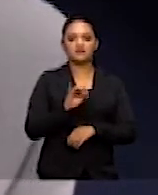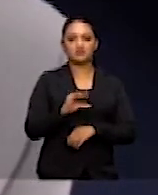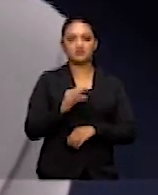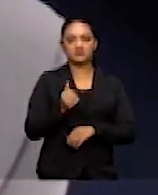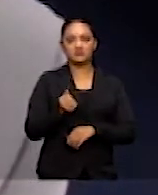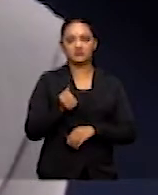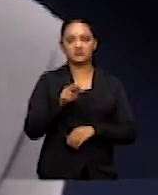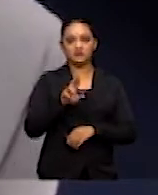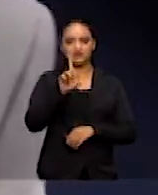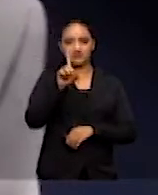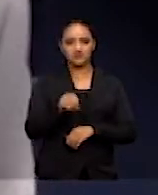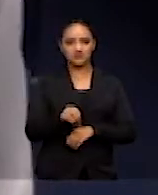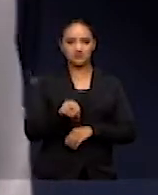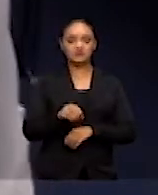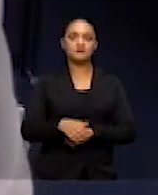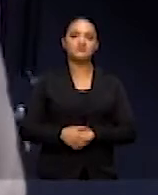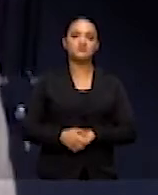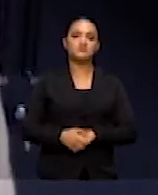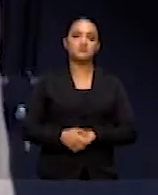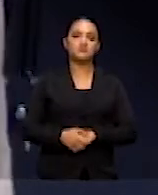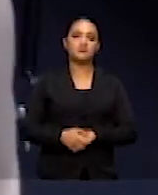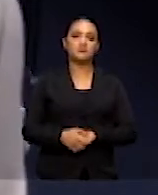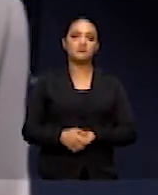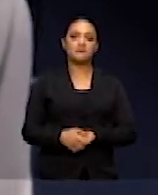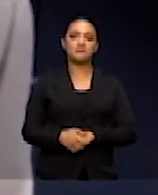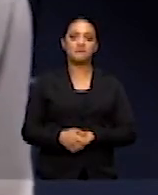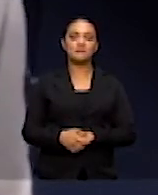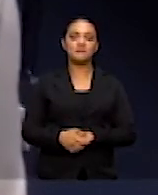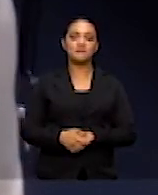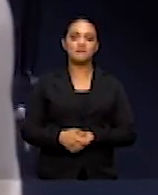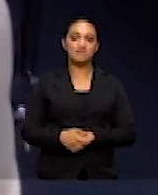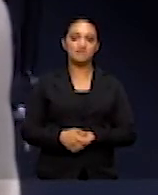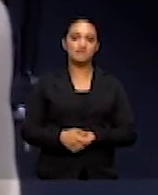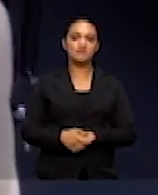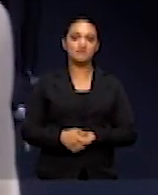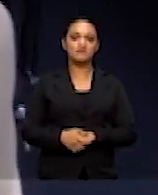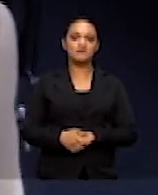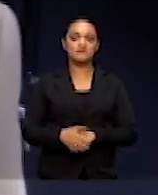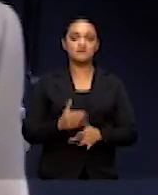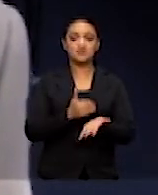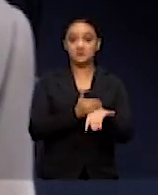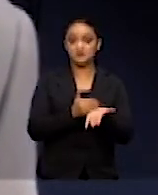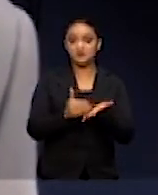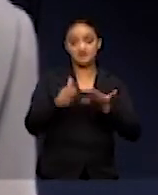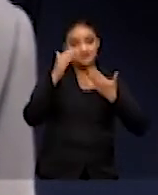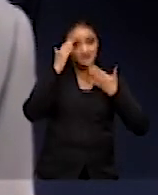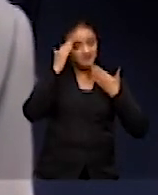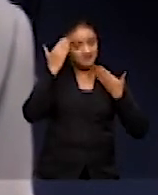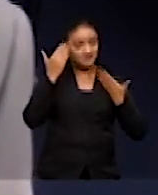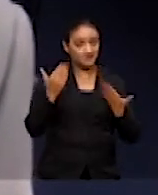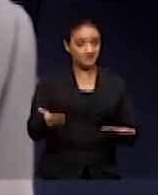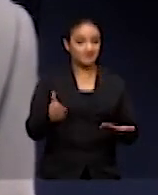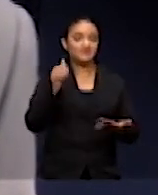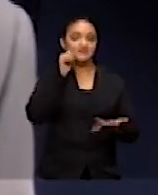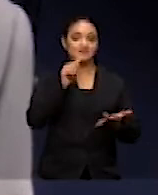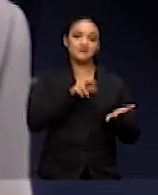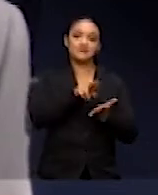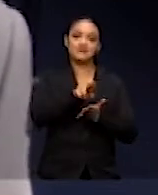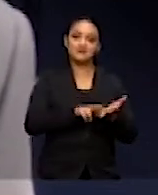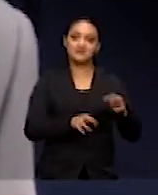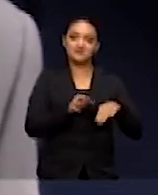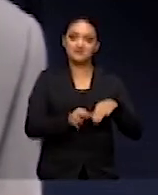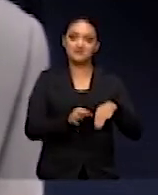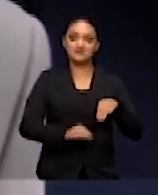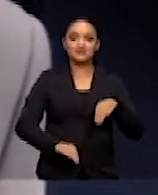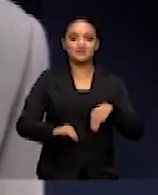vejo aqui também na grade. De início, agradeço à Excelentíssima Senhora Relatora